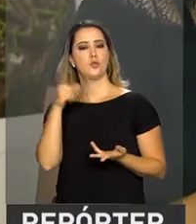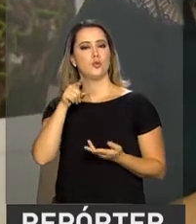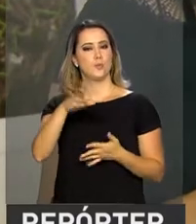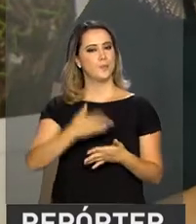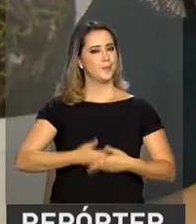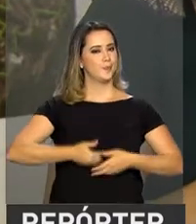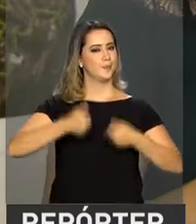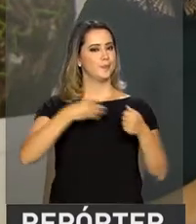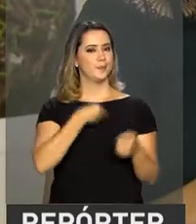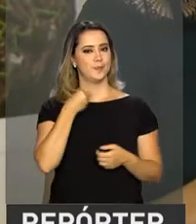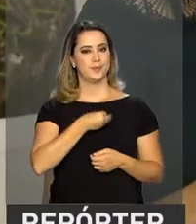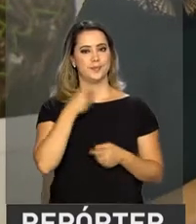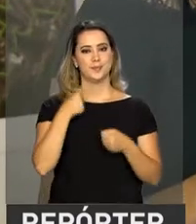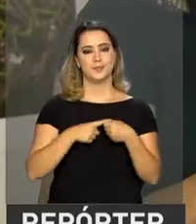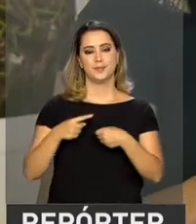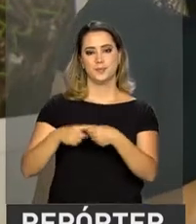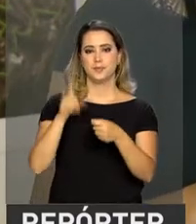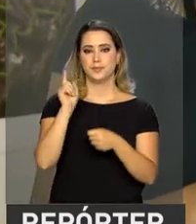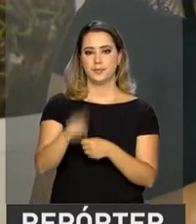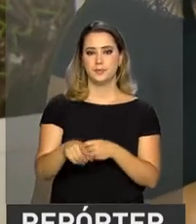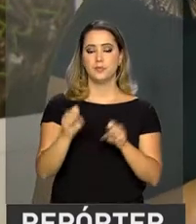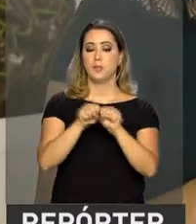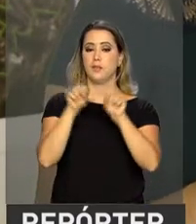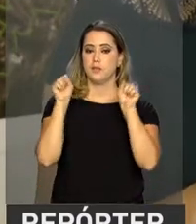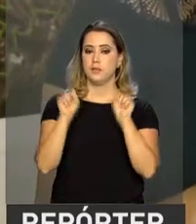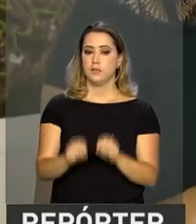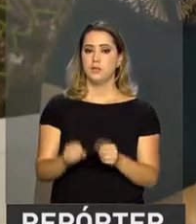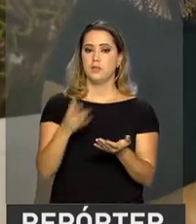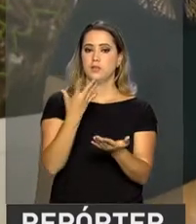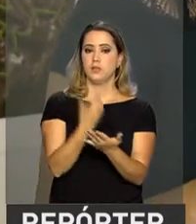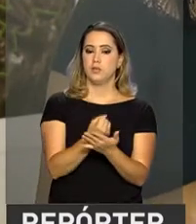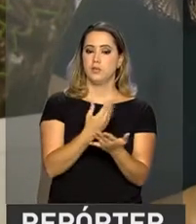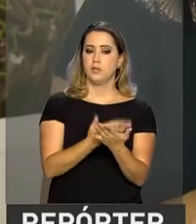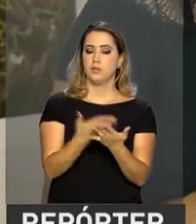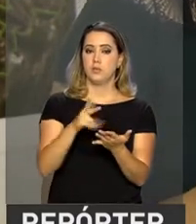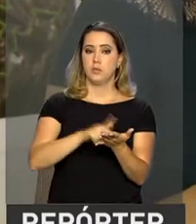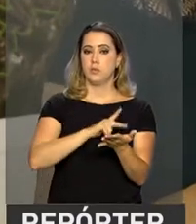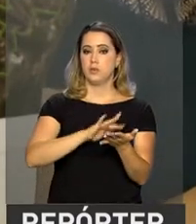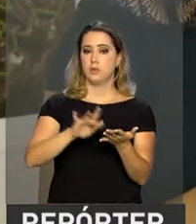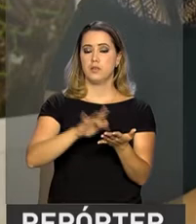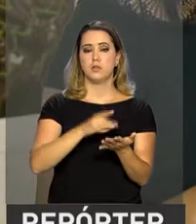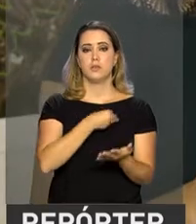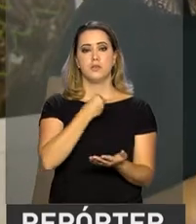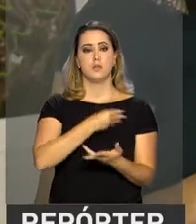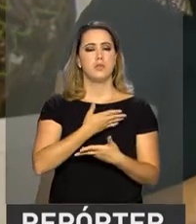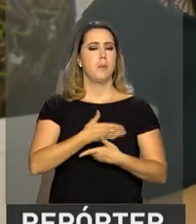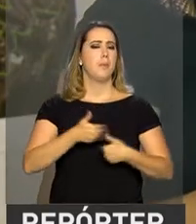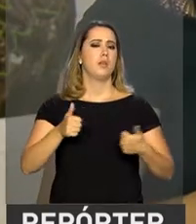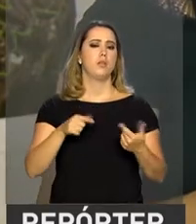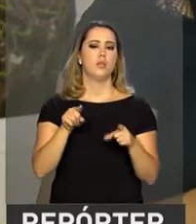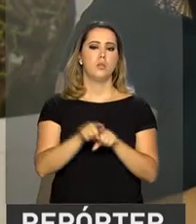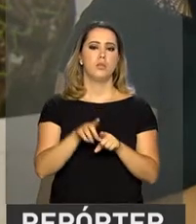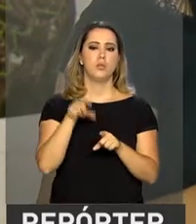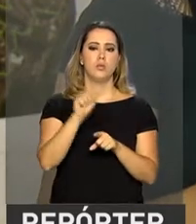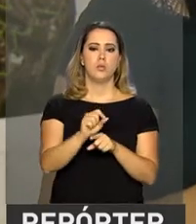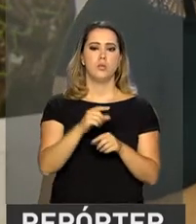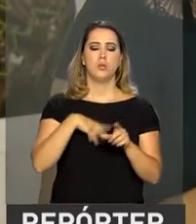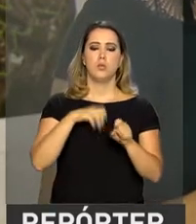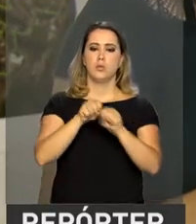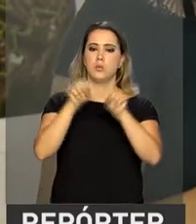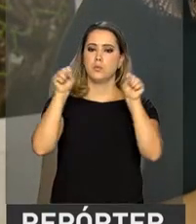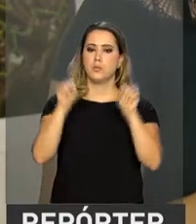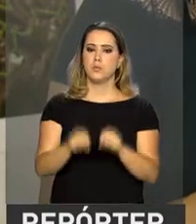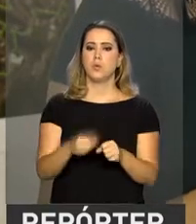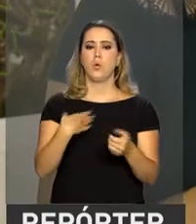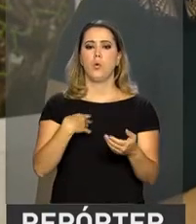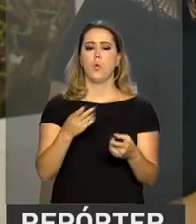a qualidade de vida nas cidades. São sistemas, aplicativos que tornam a vida mais fácil, como o prontuário eletrônico, o agendador